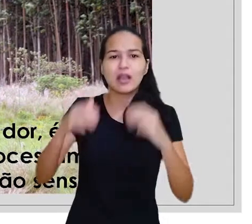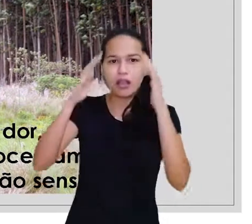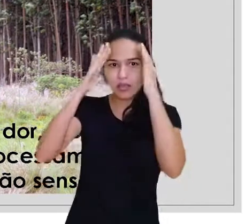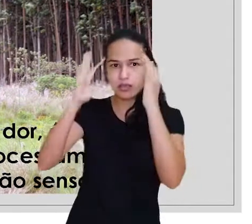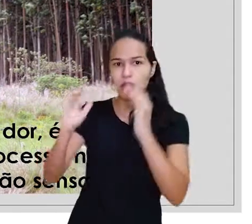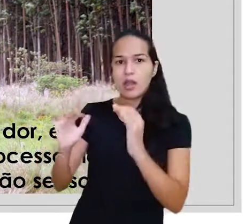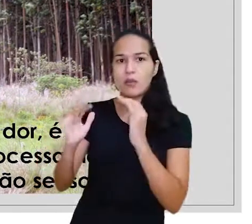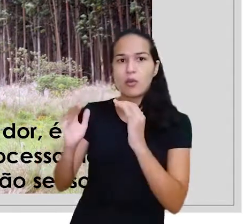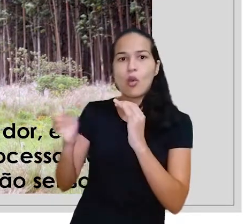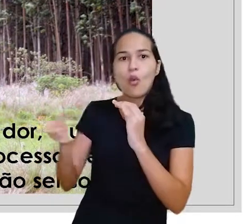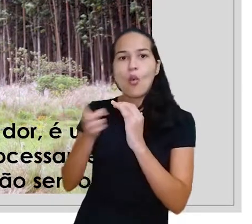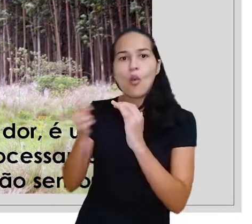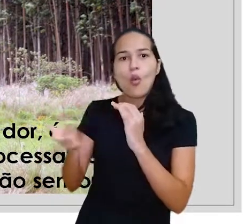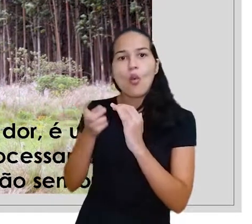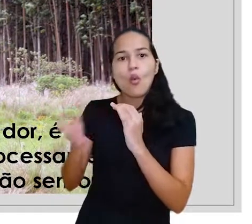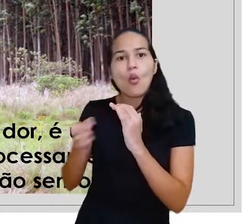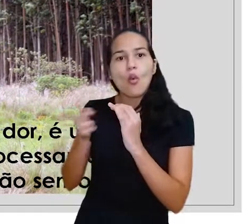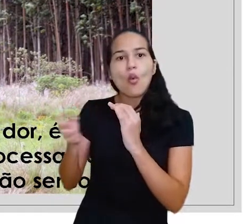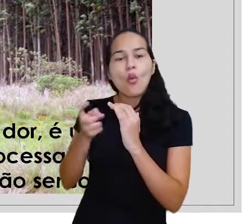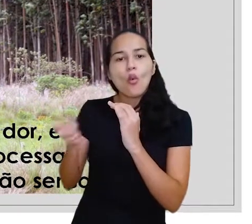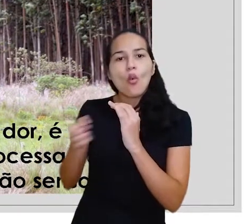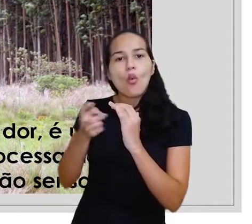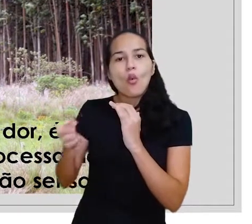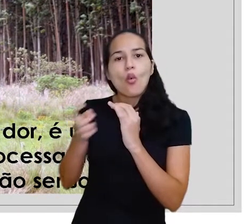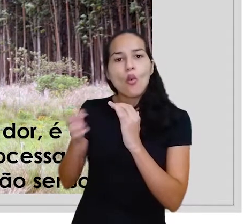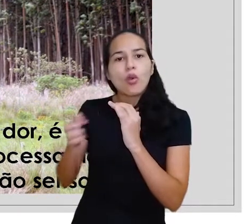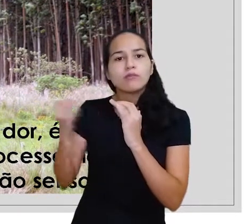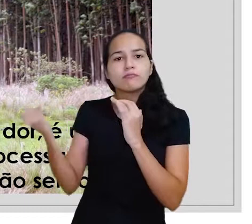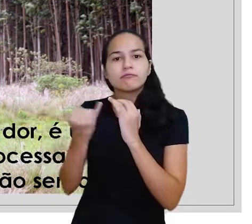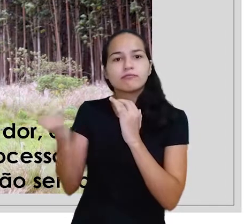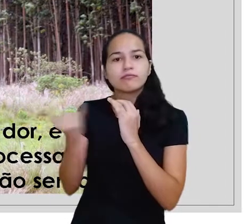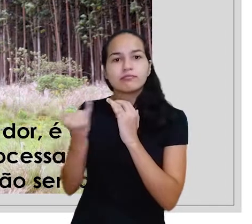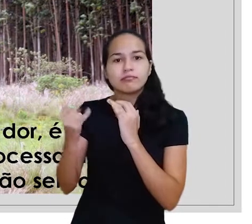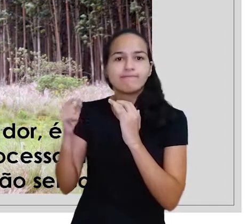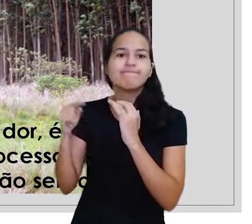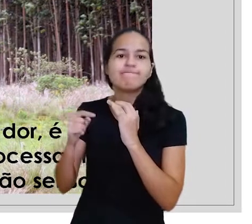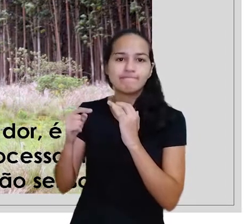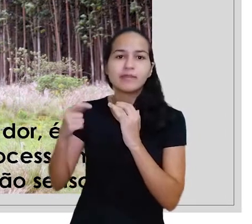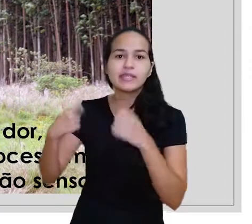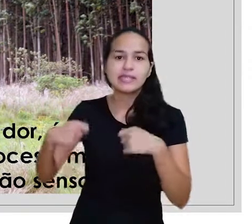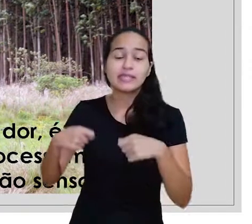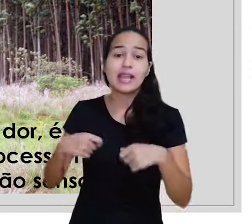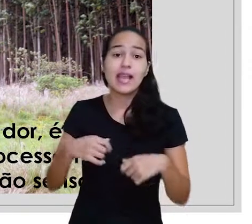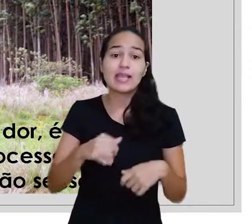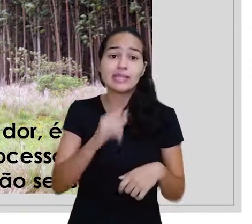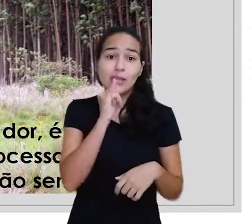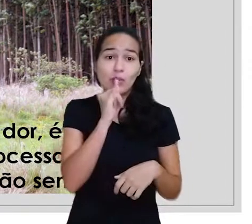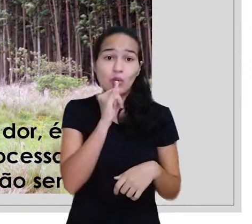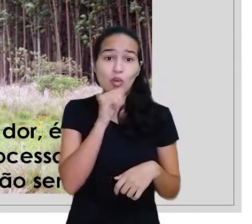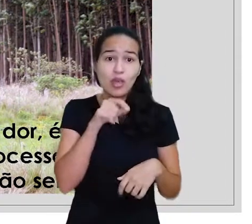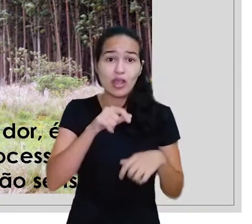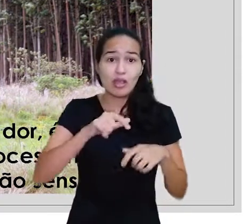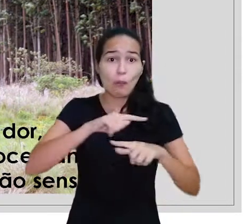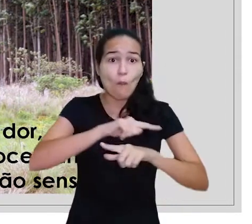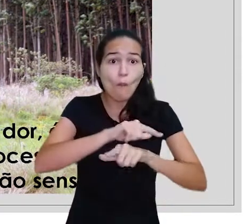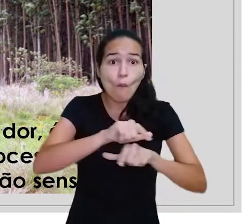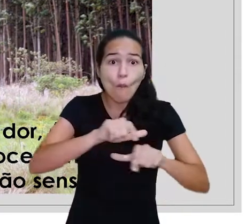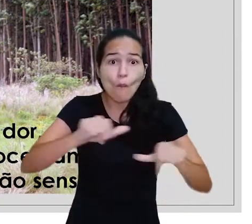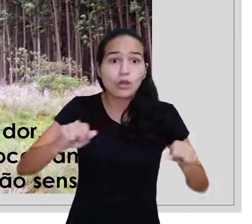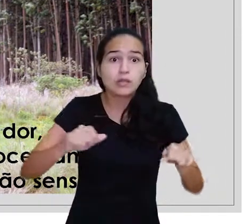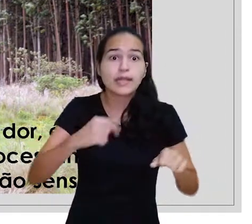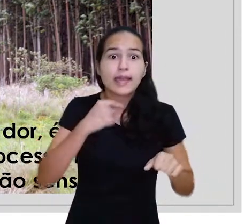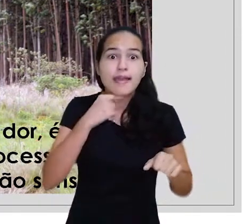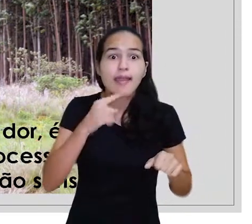do processamento do cérebro de uma informação sensorial. Ou seja, se não tinha ninguém ou um